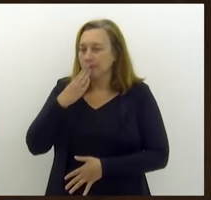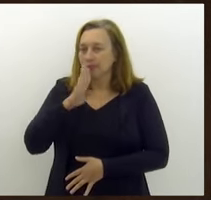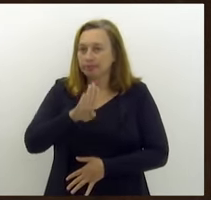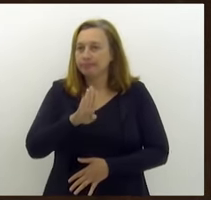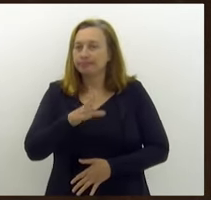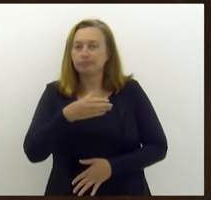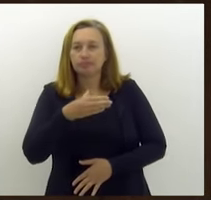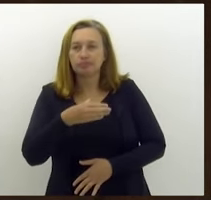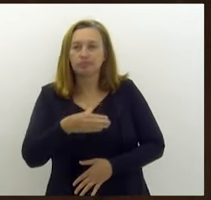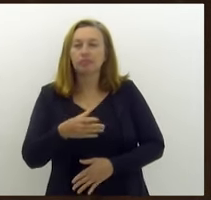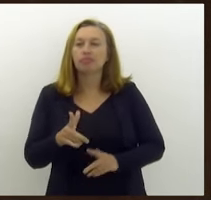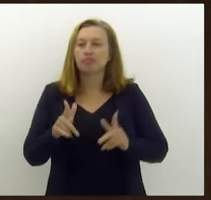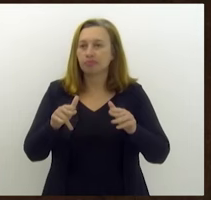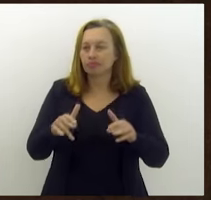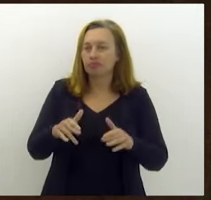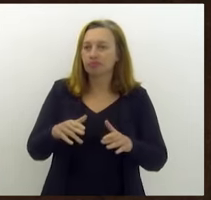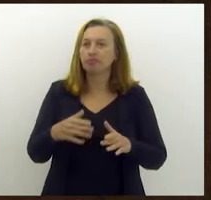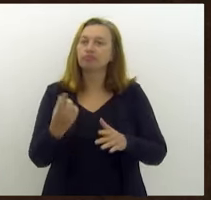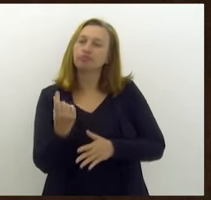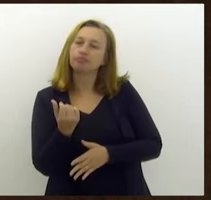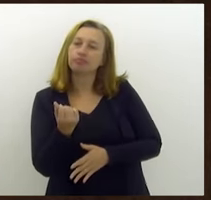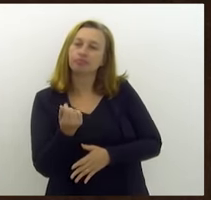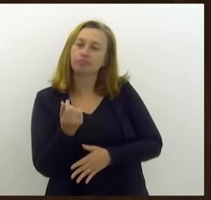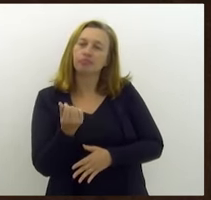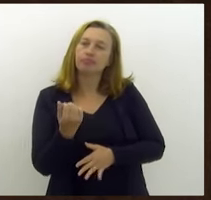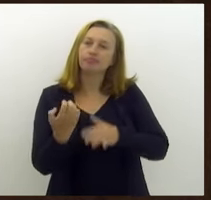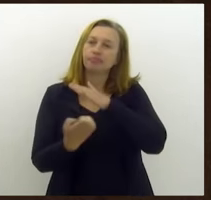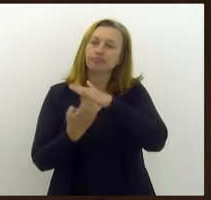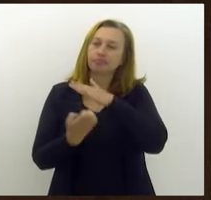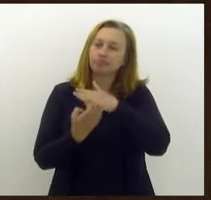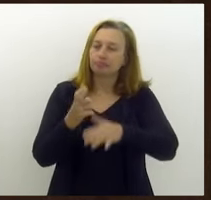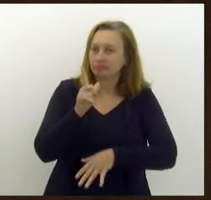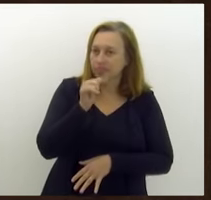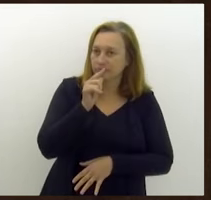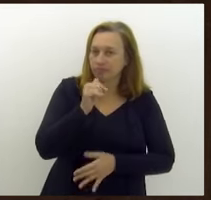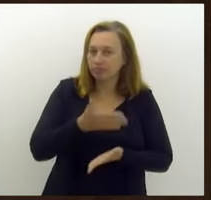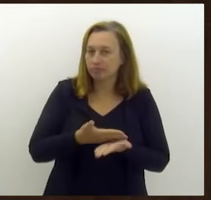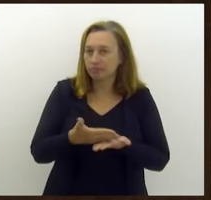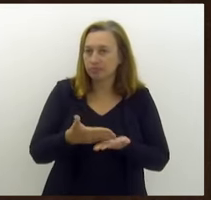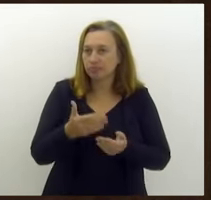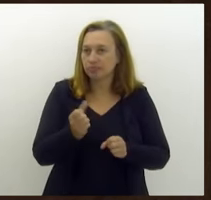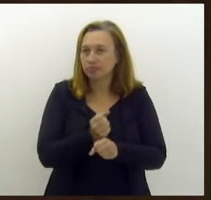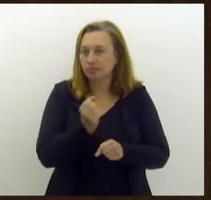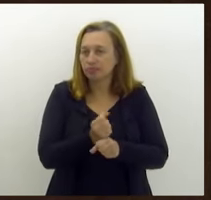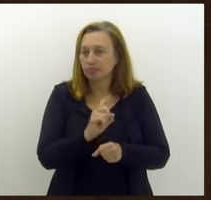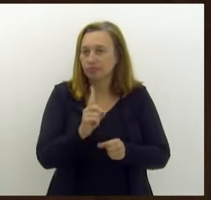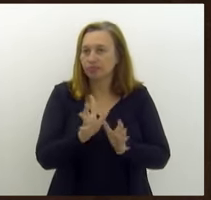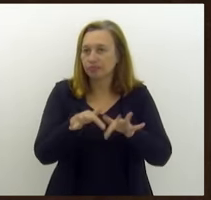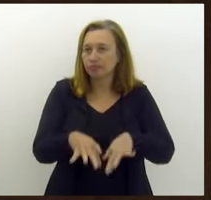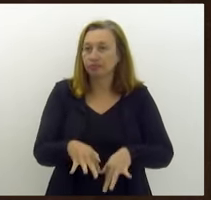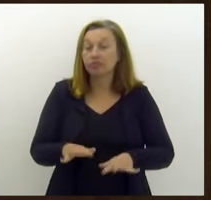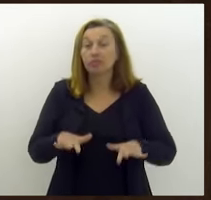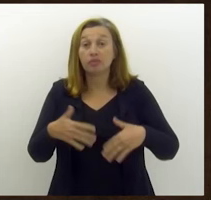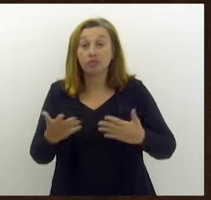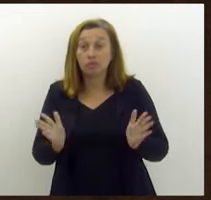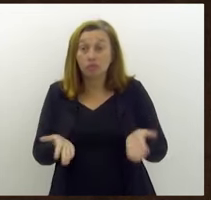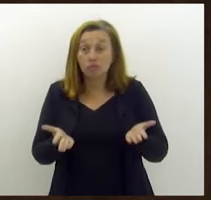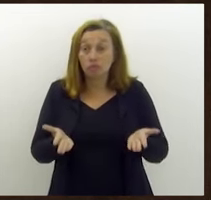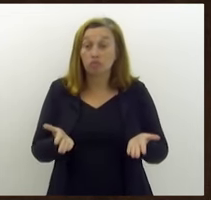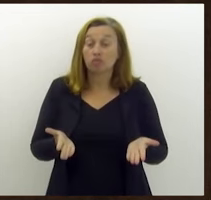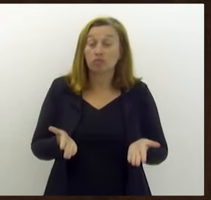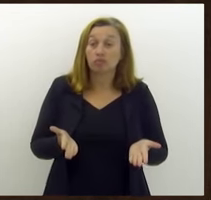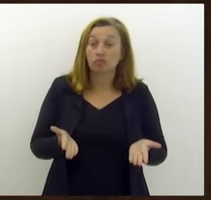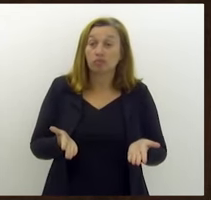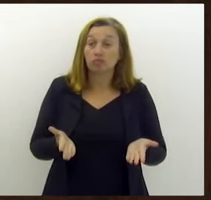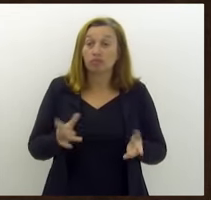com dinheiro da cedade e se iniciou um montão de obras e não se terminou e hoje tá tendo que escolher quais obras vão seguir diga-se de